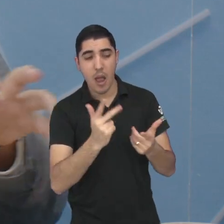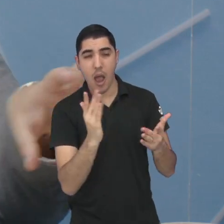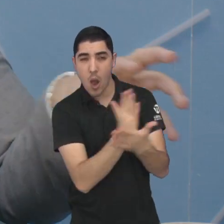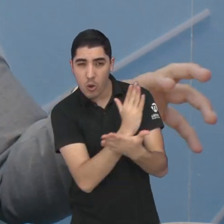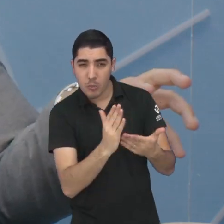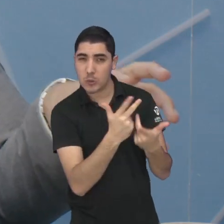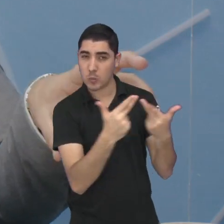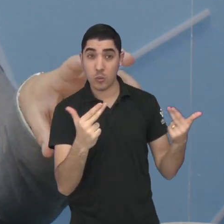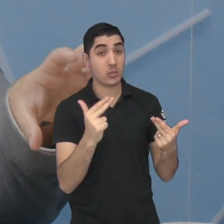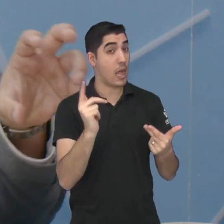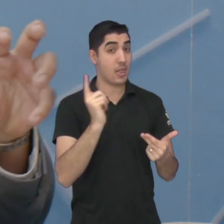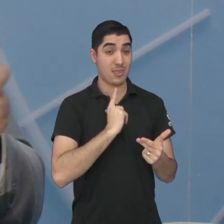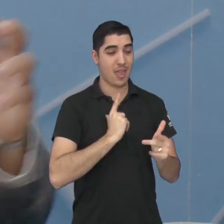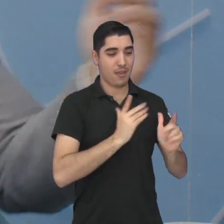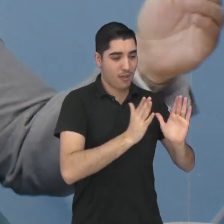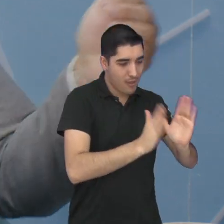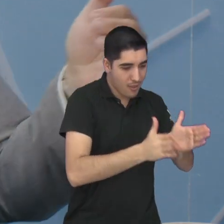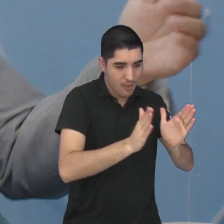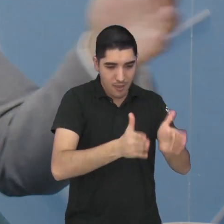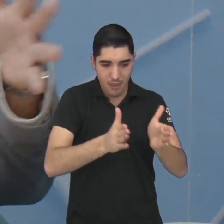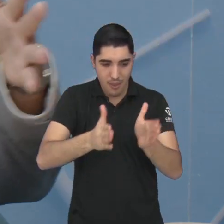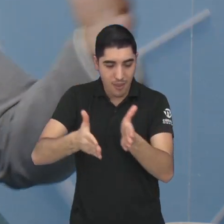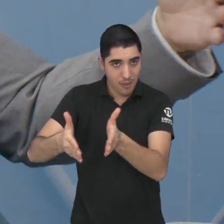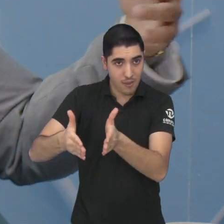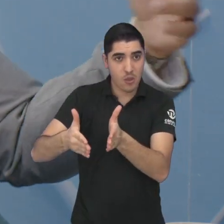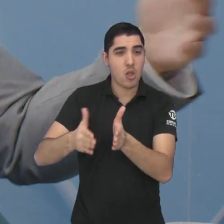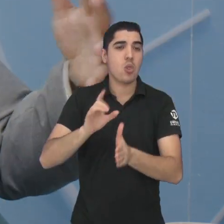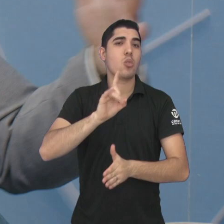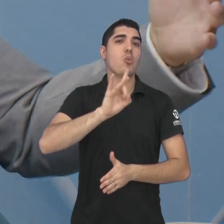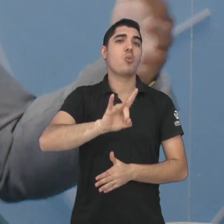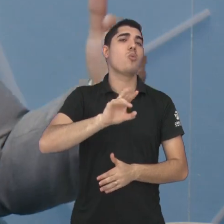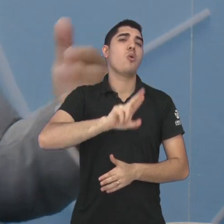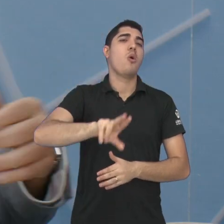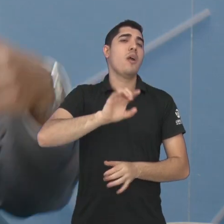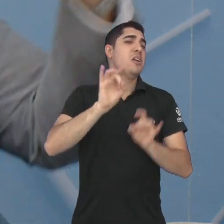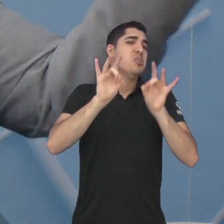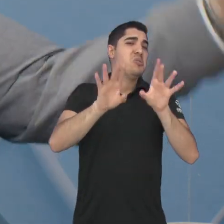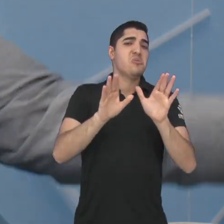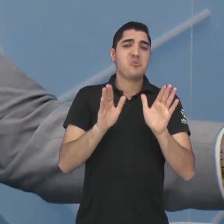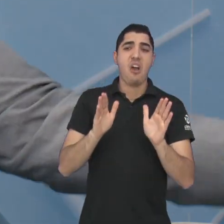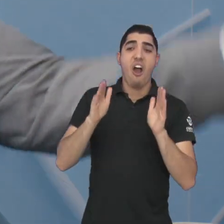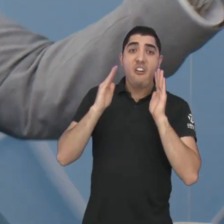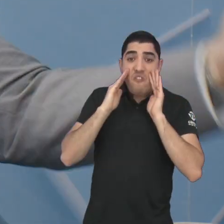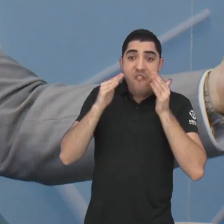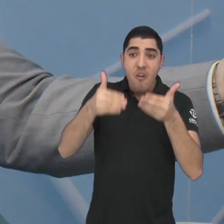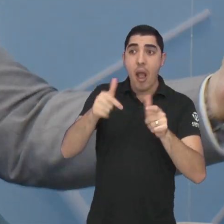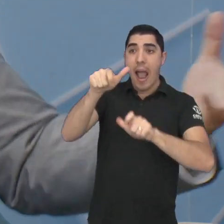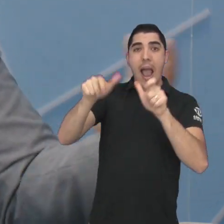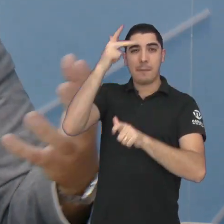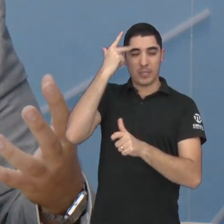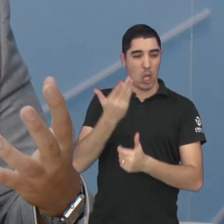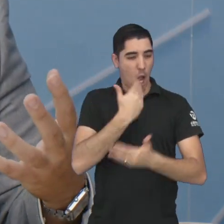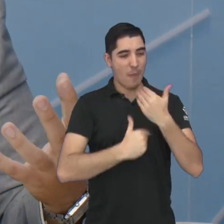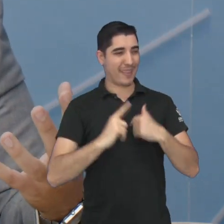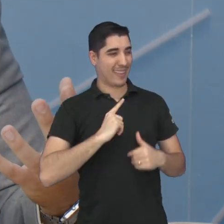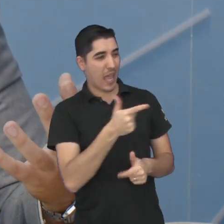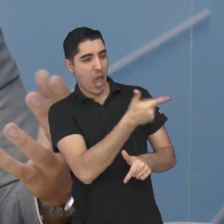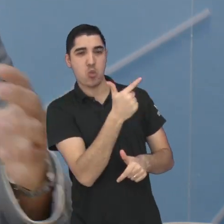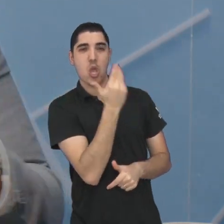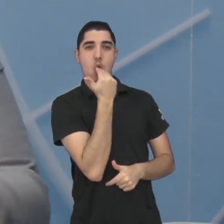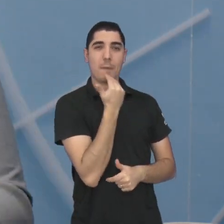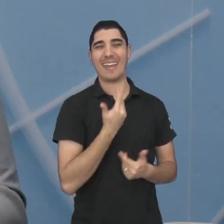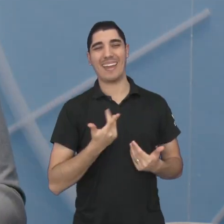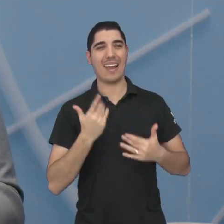nas várias etapas, né, e não necessariamente só nas extremidades desse processo, né, que é quando o produtor faz ou quando ela chega do outro